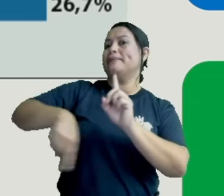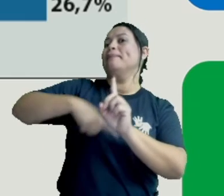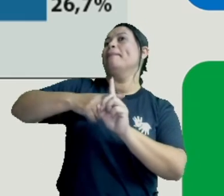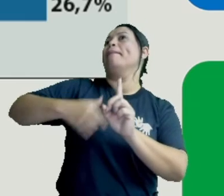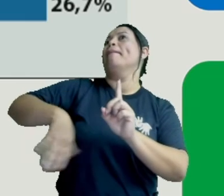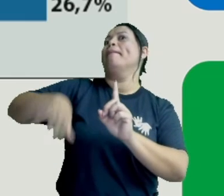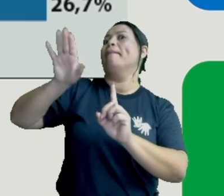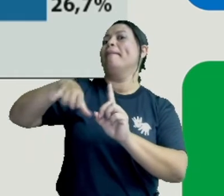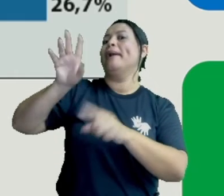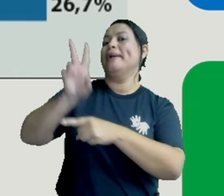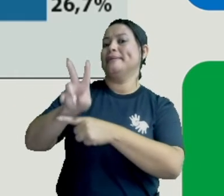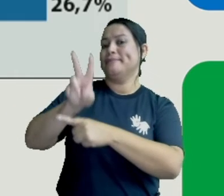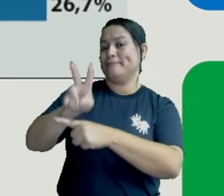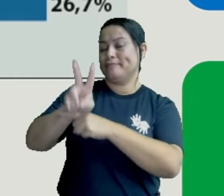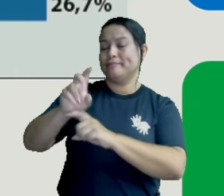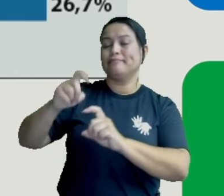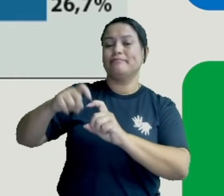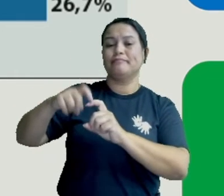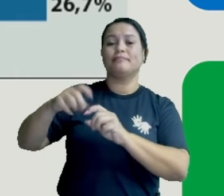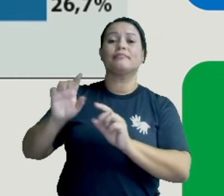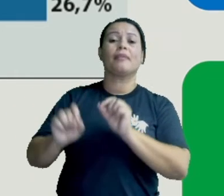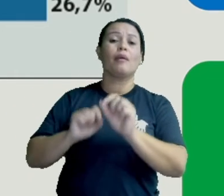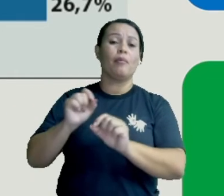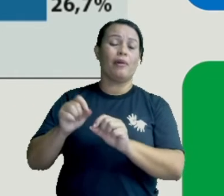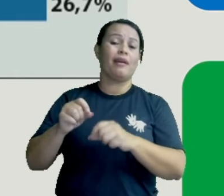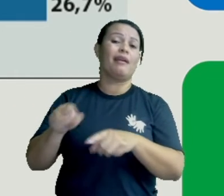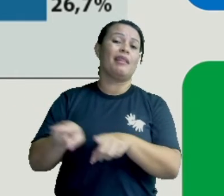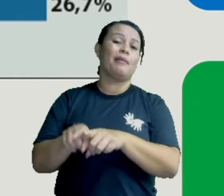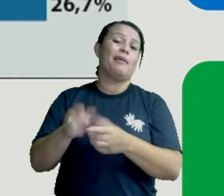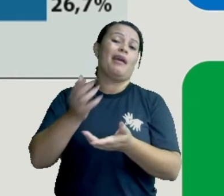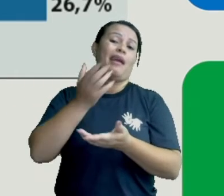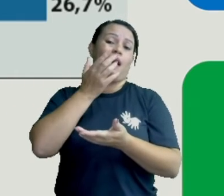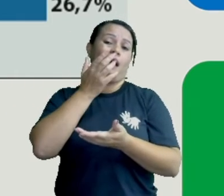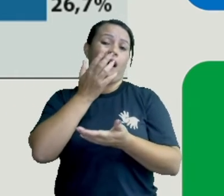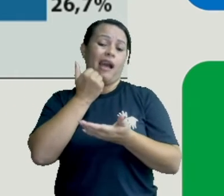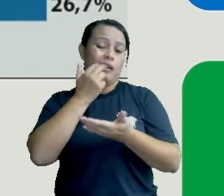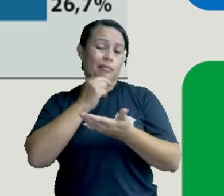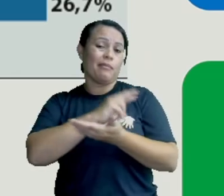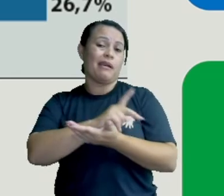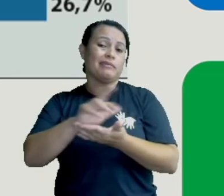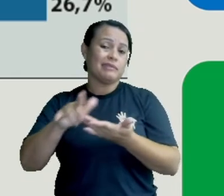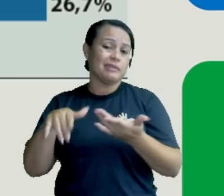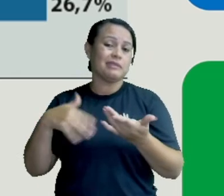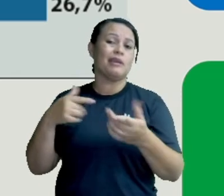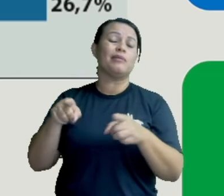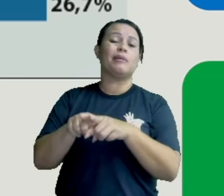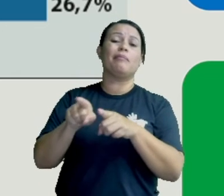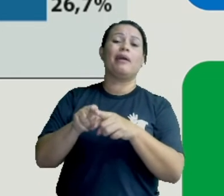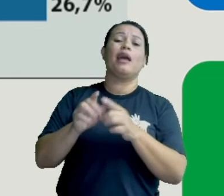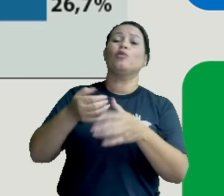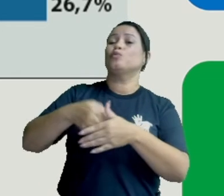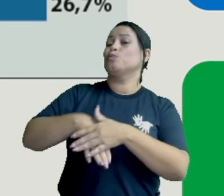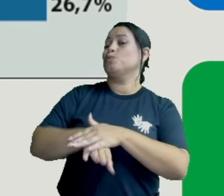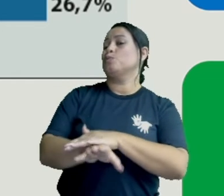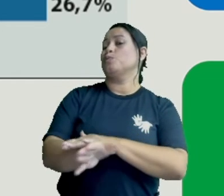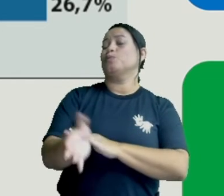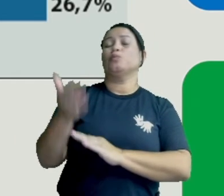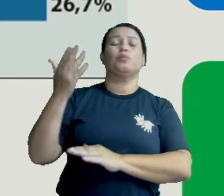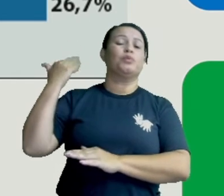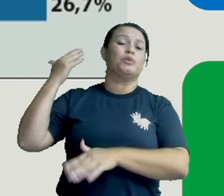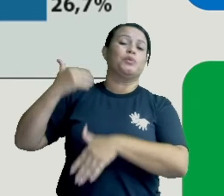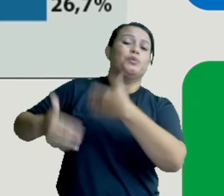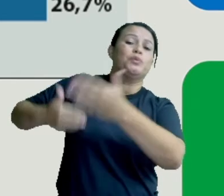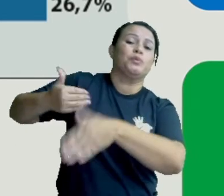fato o corpo vai precisando de mais cuidados, né? Devido a toda a alimentação que a gente teve, devido a todos os hábitos que a gente adquiriu ao longo do